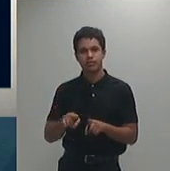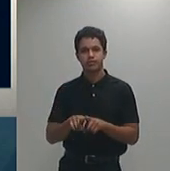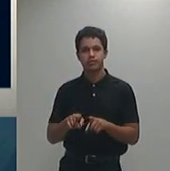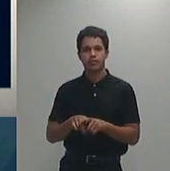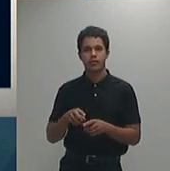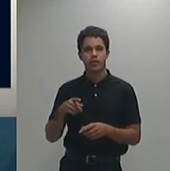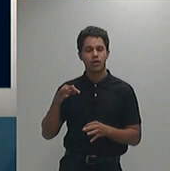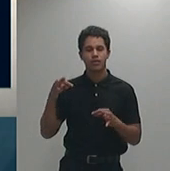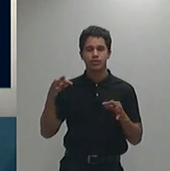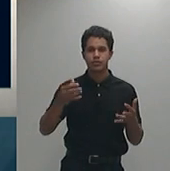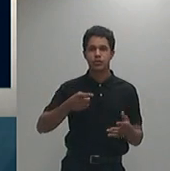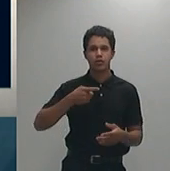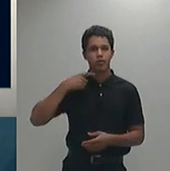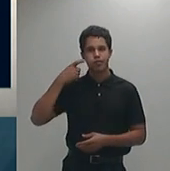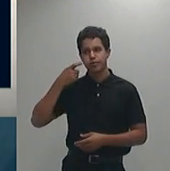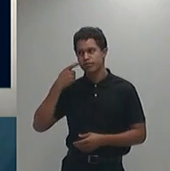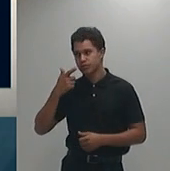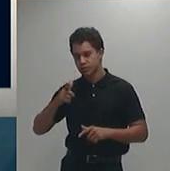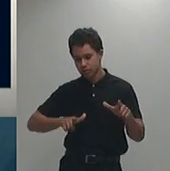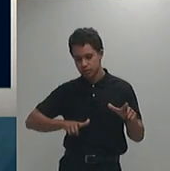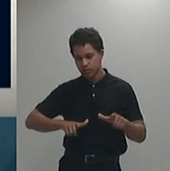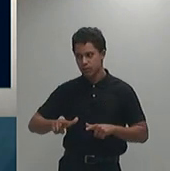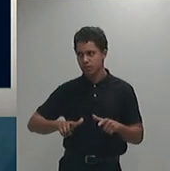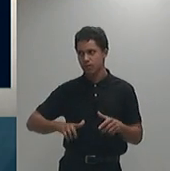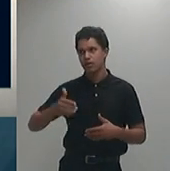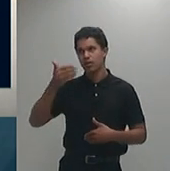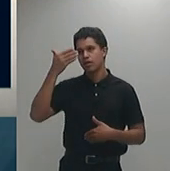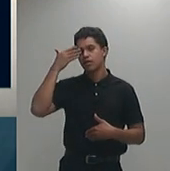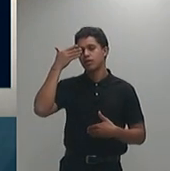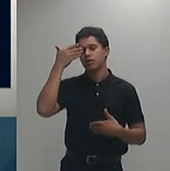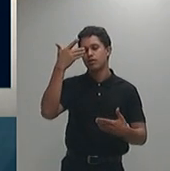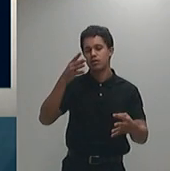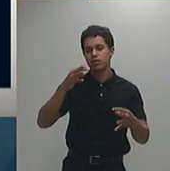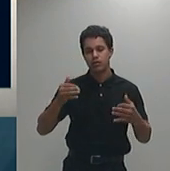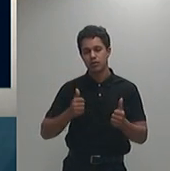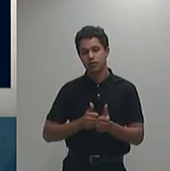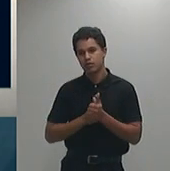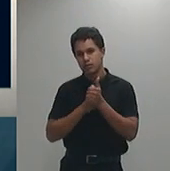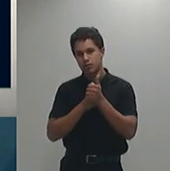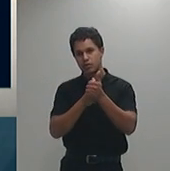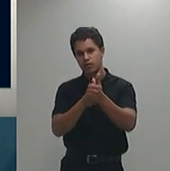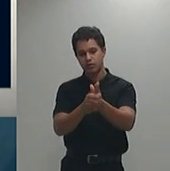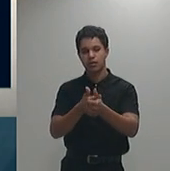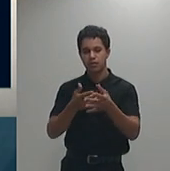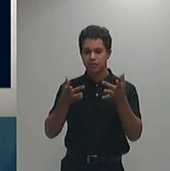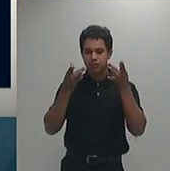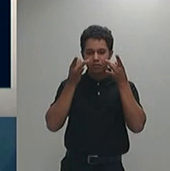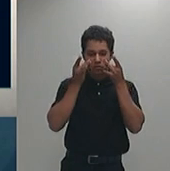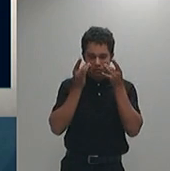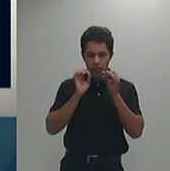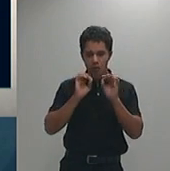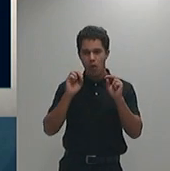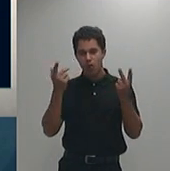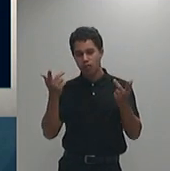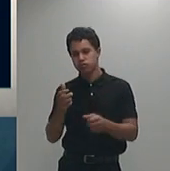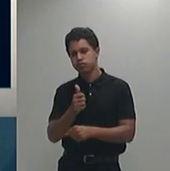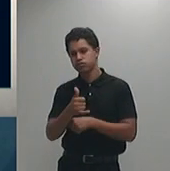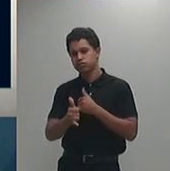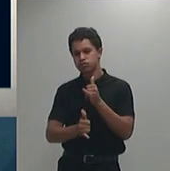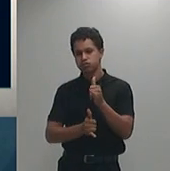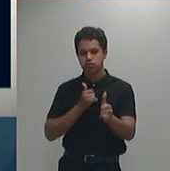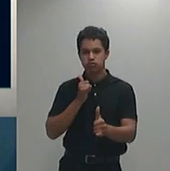servidores Agradeço a todos que nos acompanharam é fisicamente no plenário da 12ª sessão